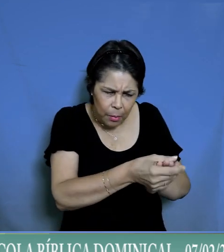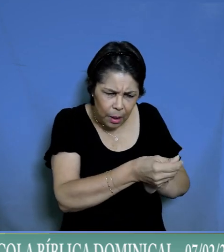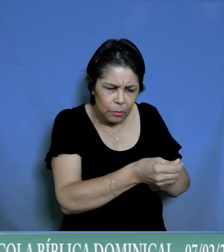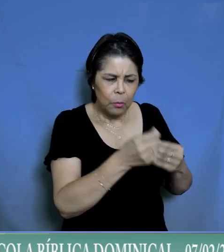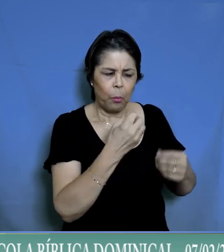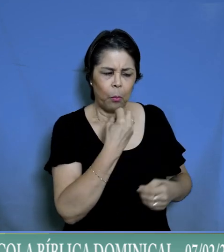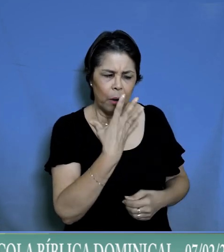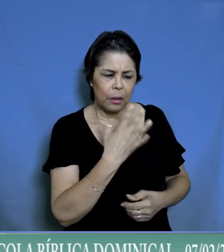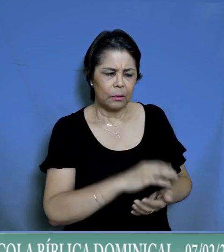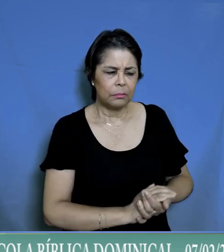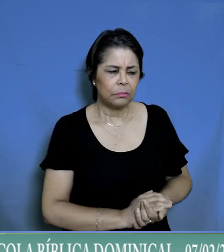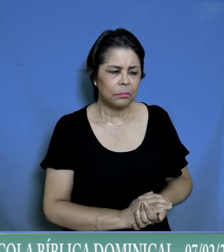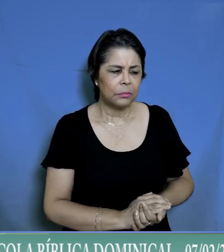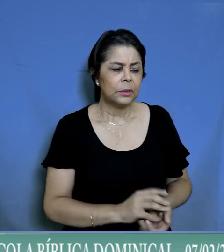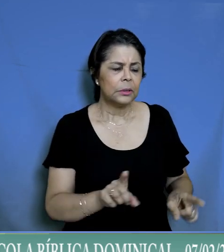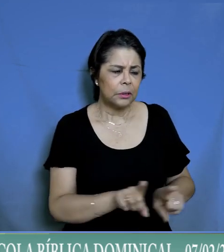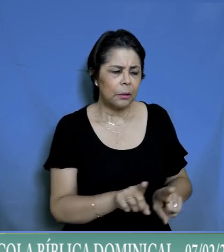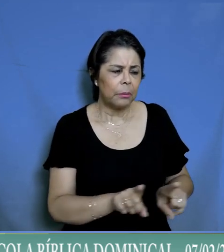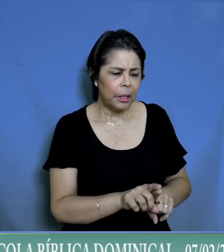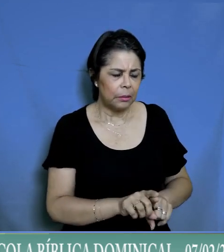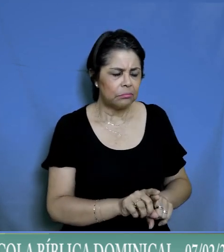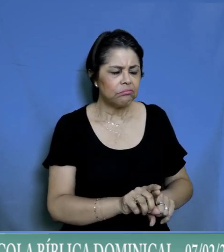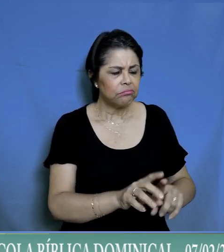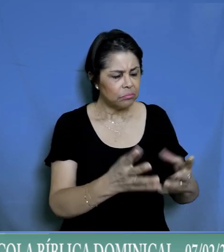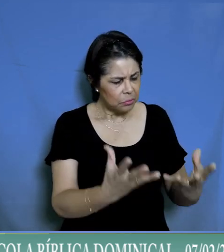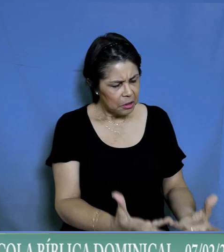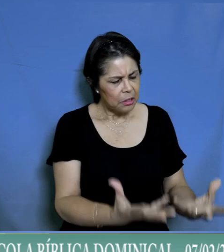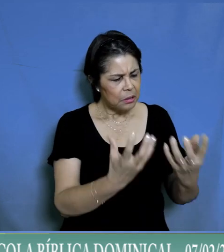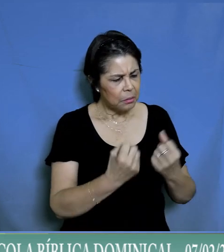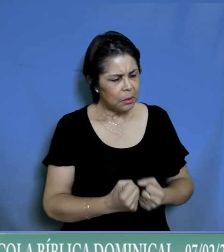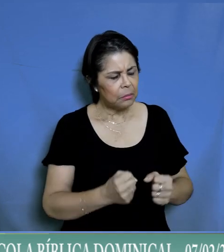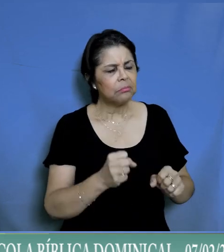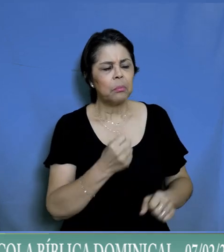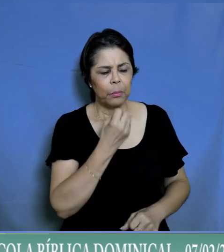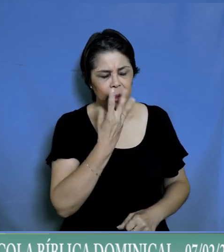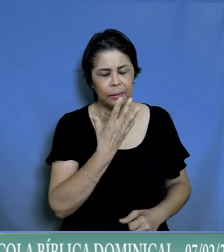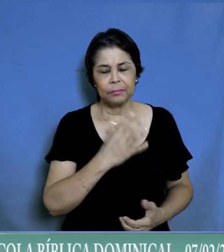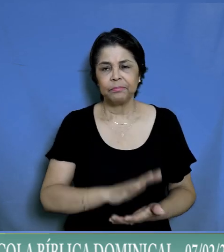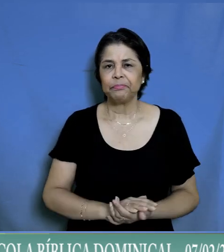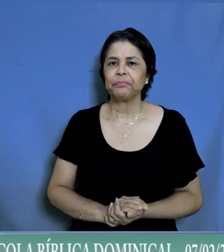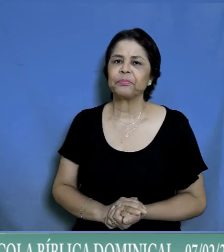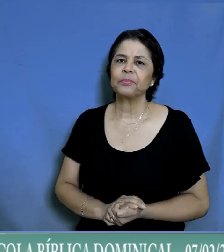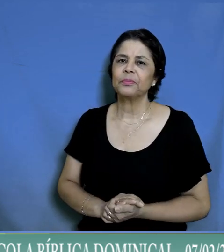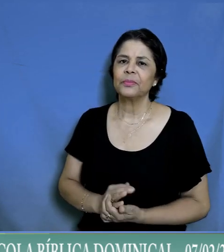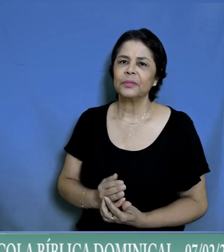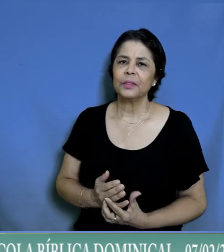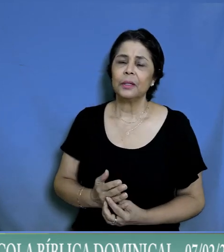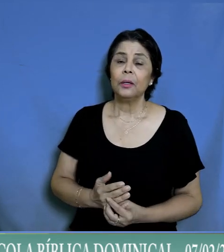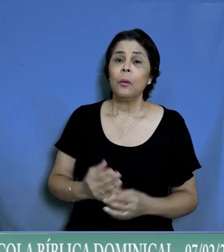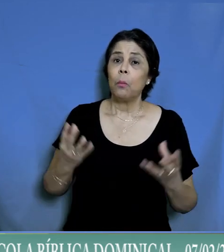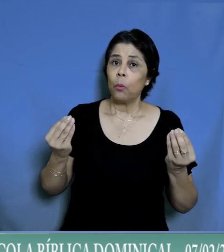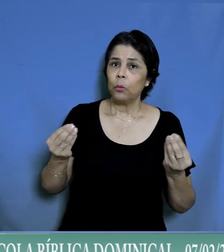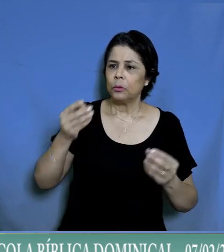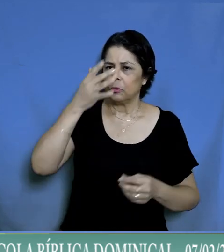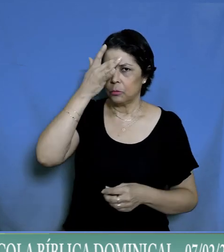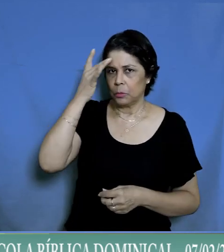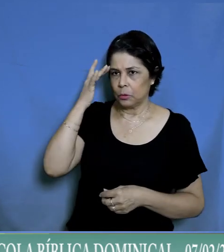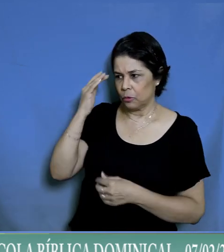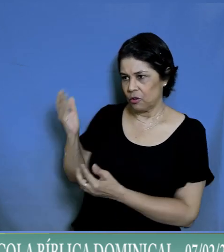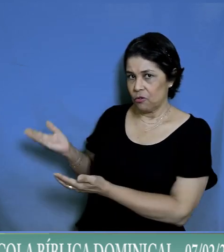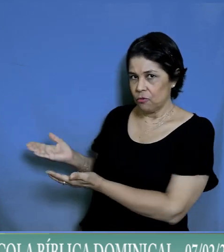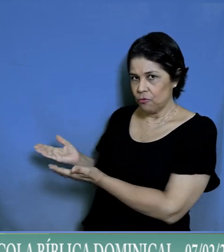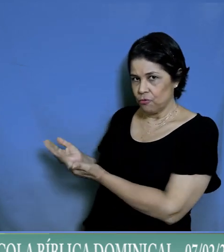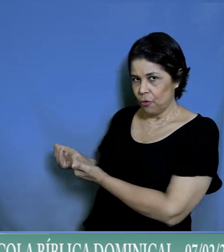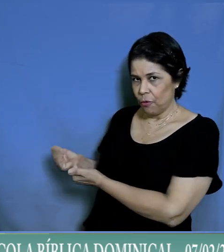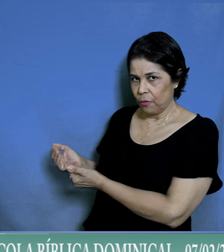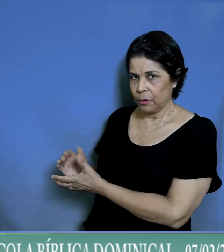pais e, além de tudo, depois de casado, ainda come a aposentadoria dos pais. Preguiçosos, como diz